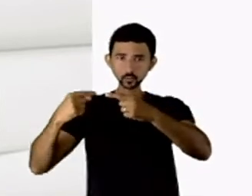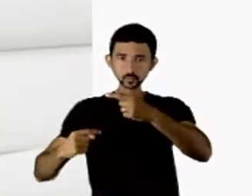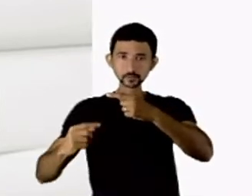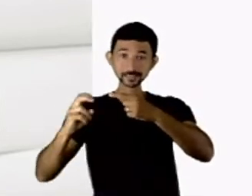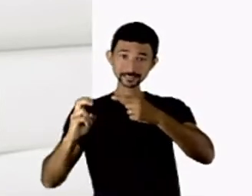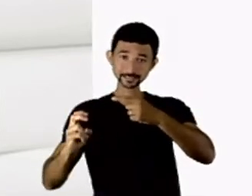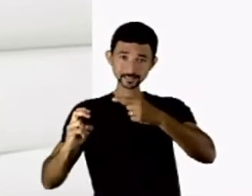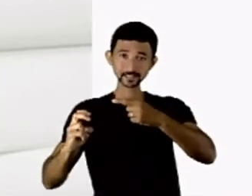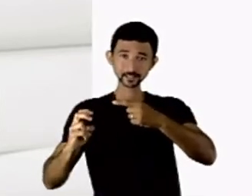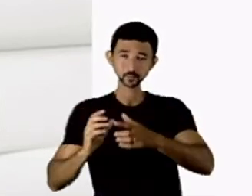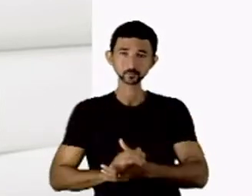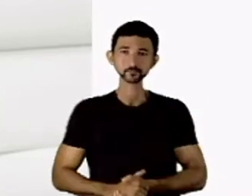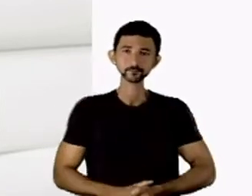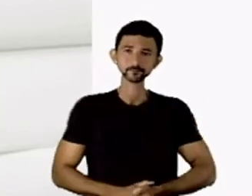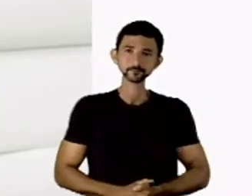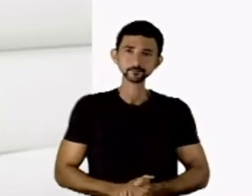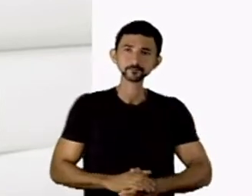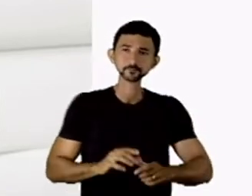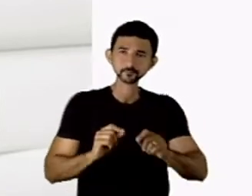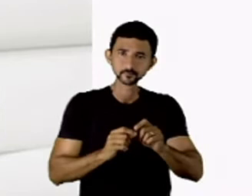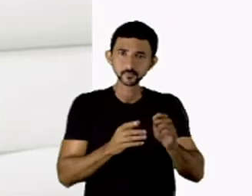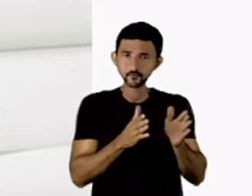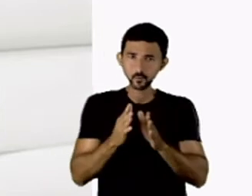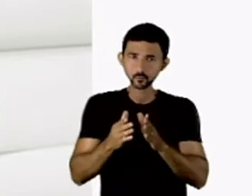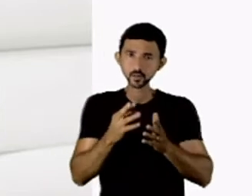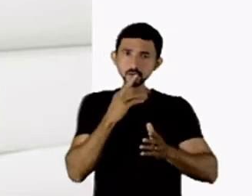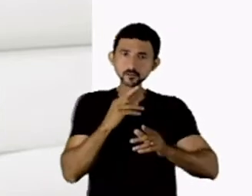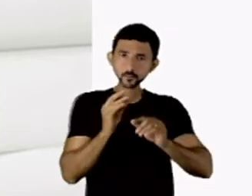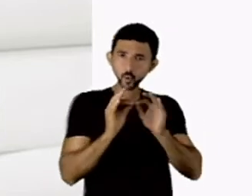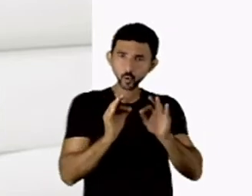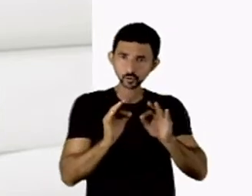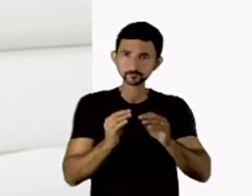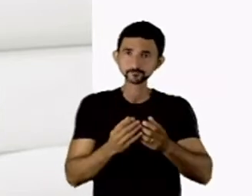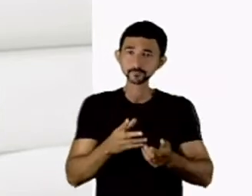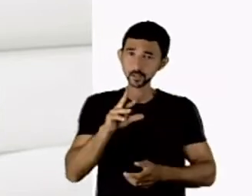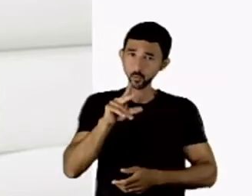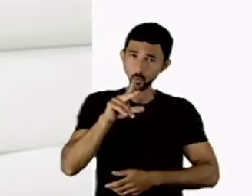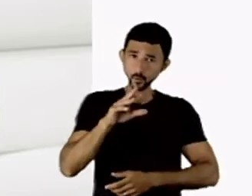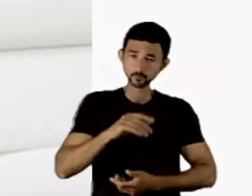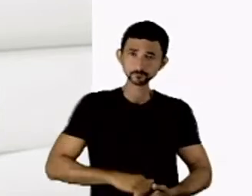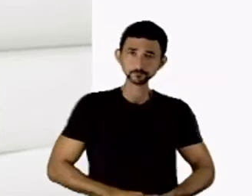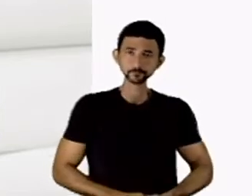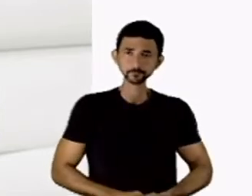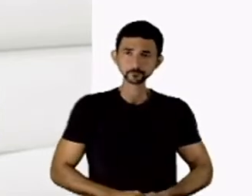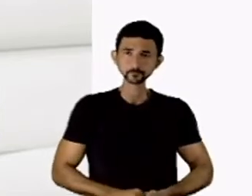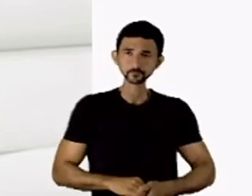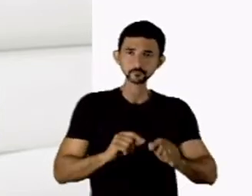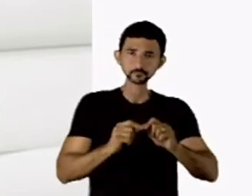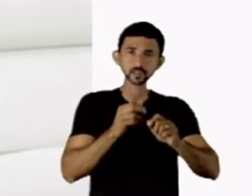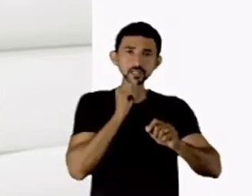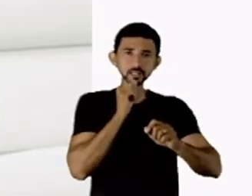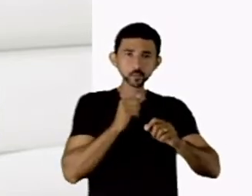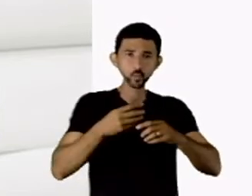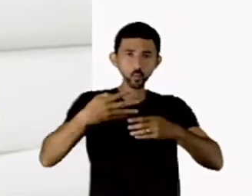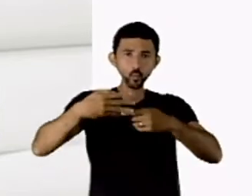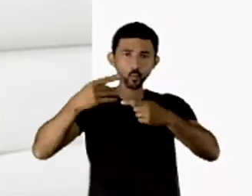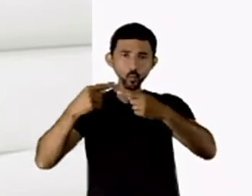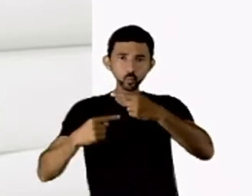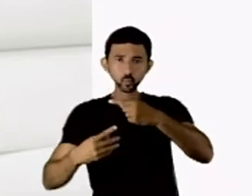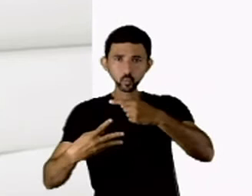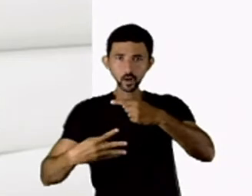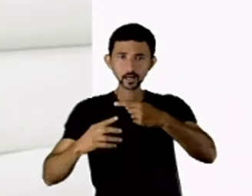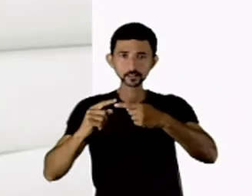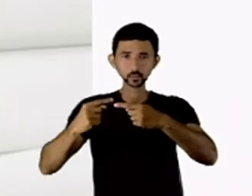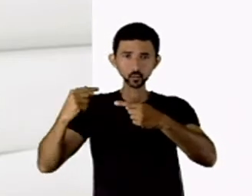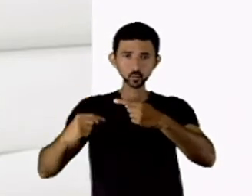esse 5 aqui ao lado. É como você responde uma expressão mesmo, tá? Quando eu repetir o 4,